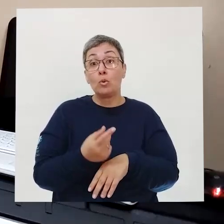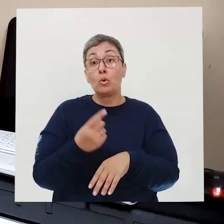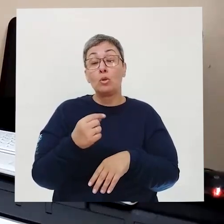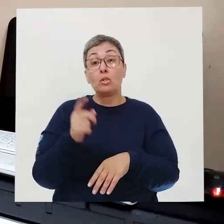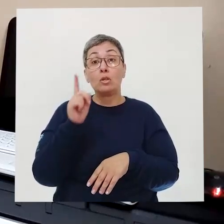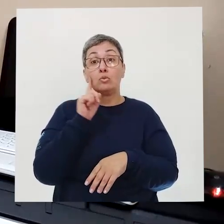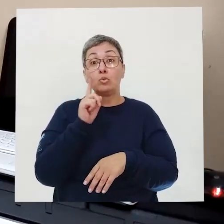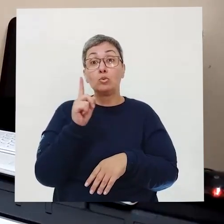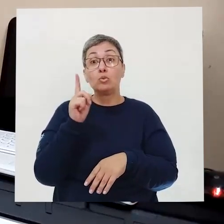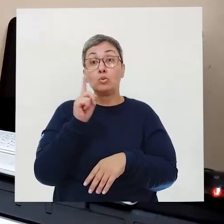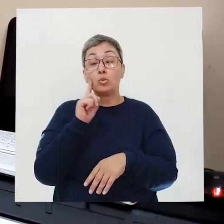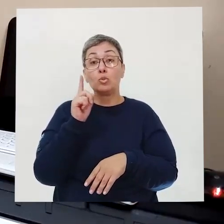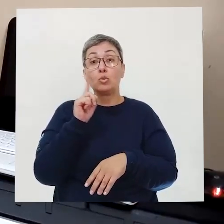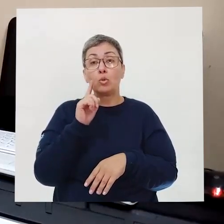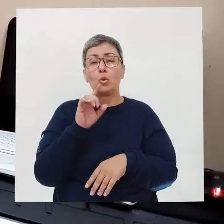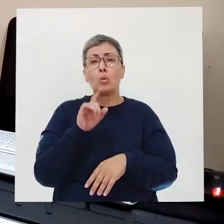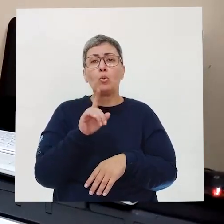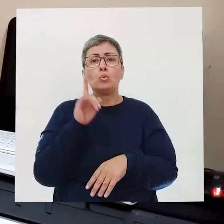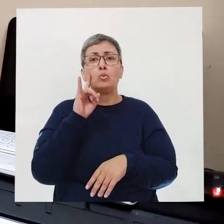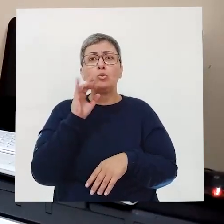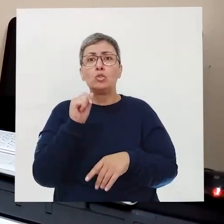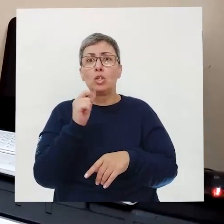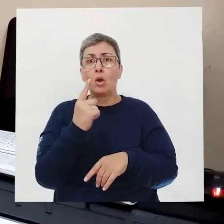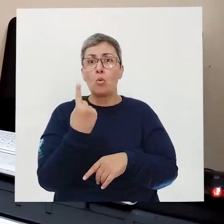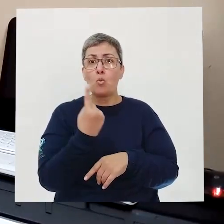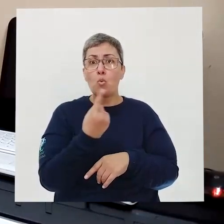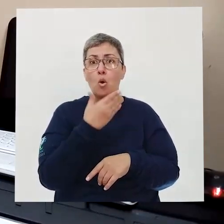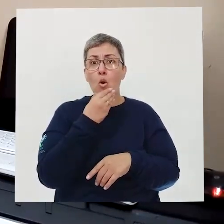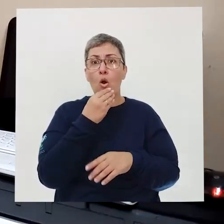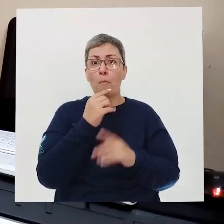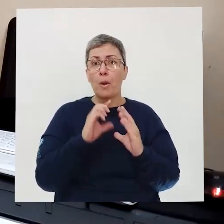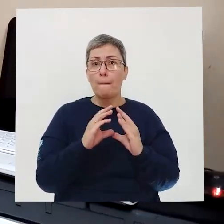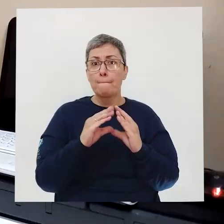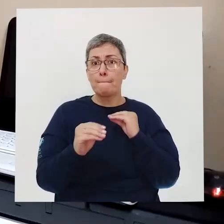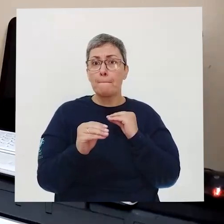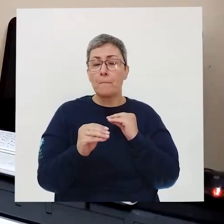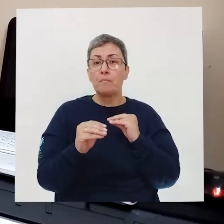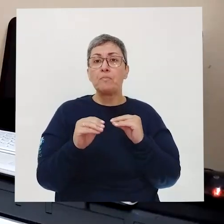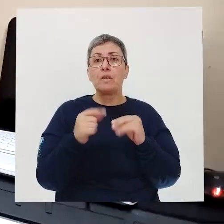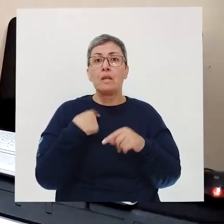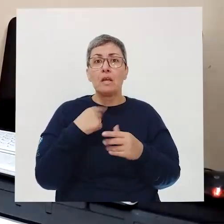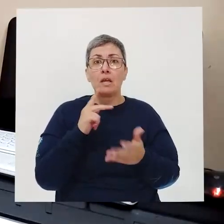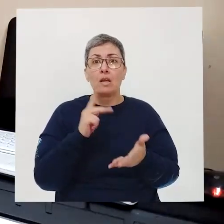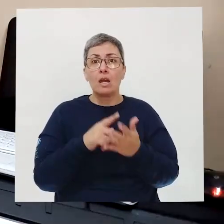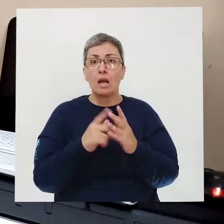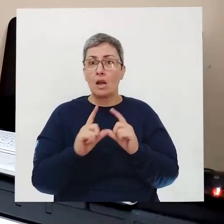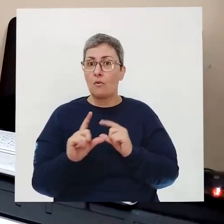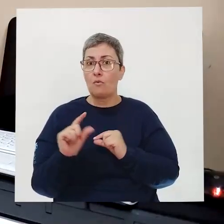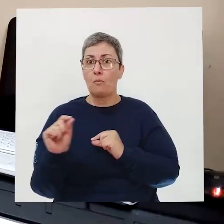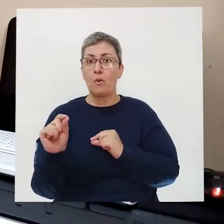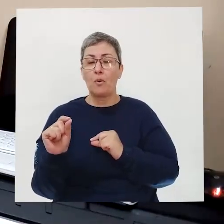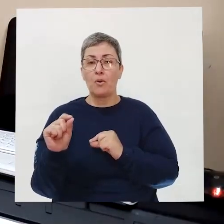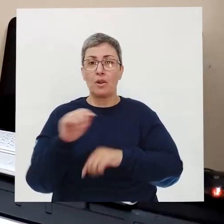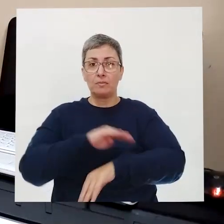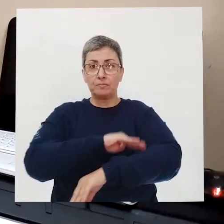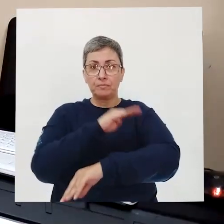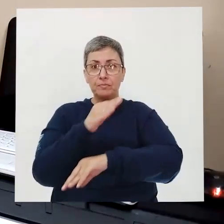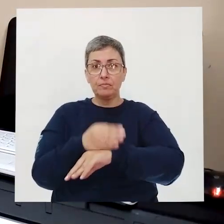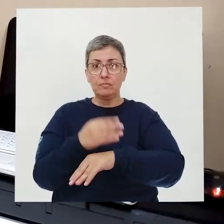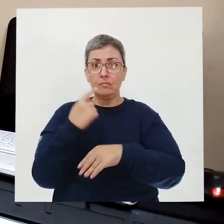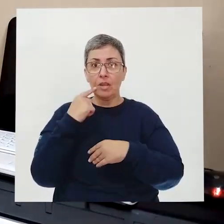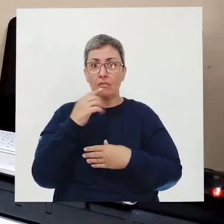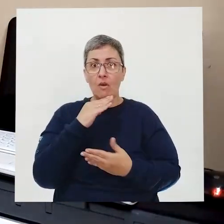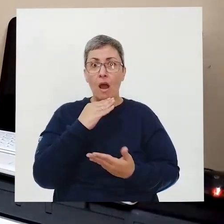os dias, até que um dos prisioneiros conseguiu escapar das suas amarras e finalmente saiu da caverna. Ele